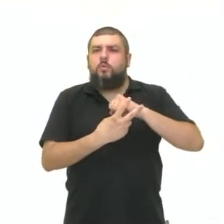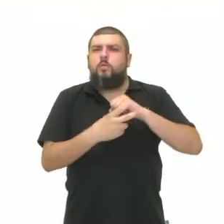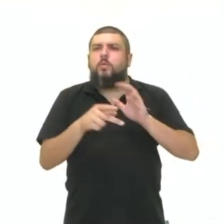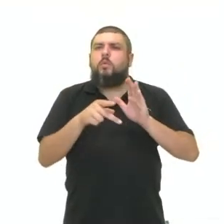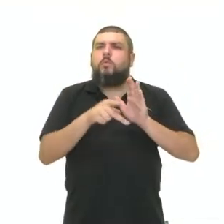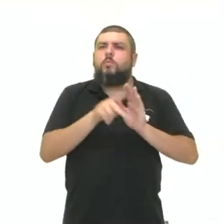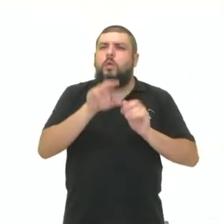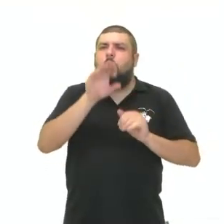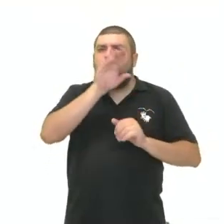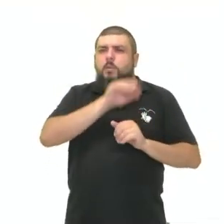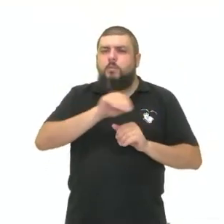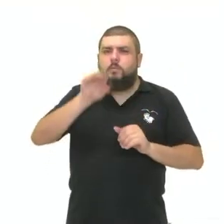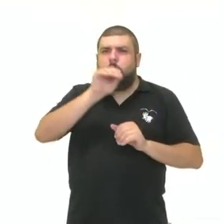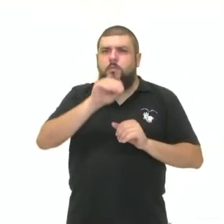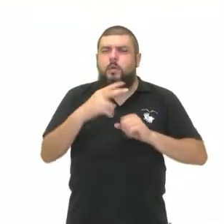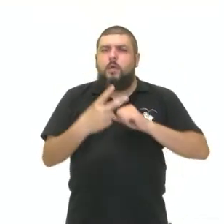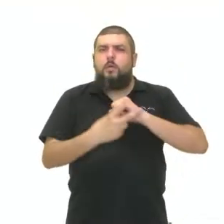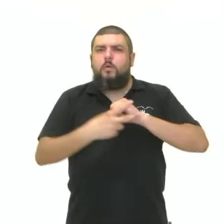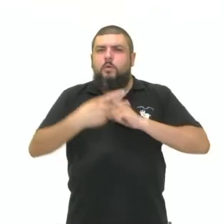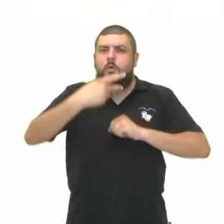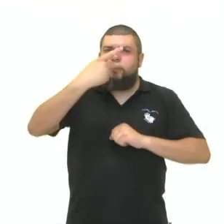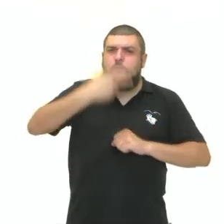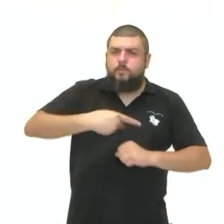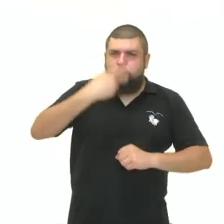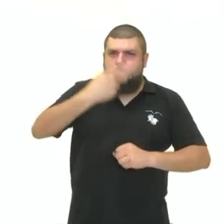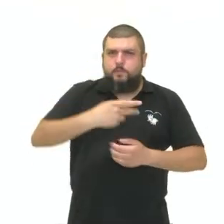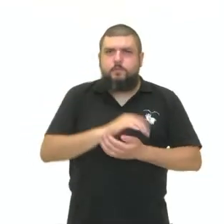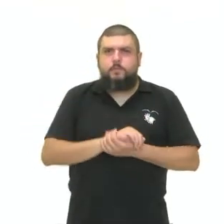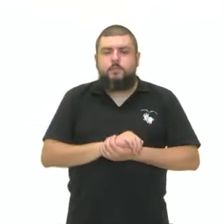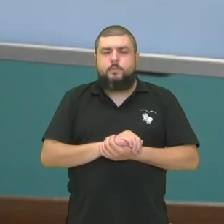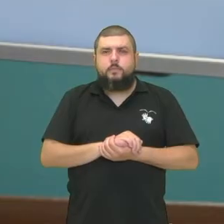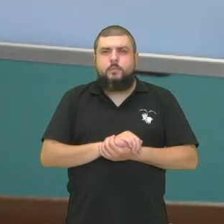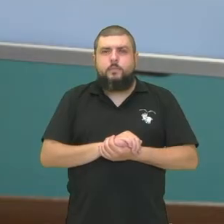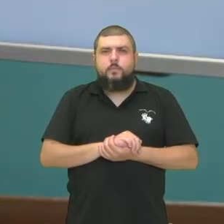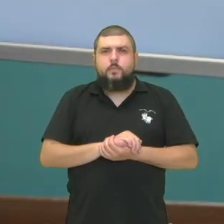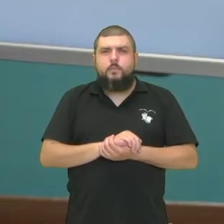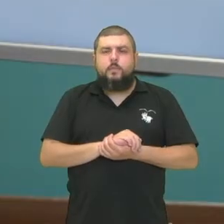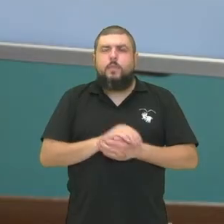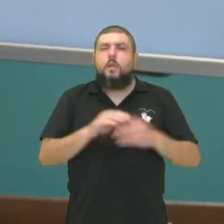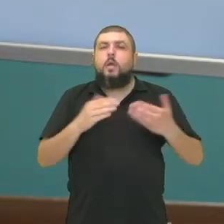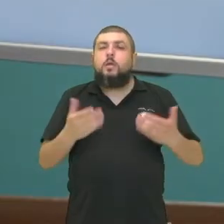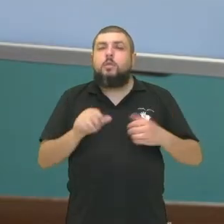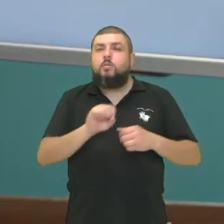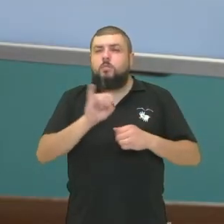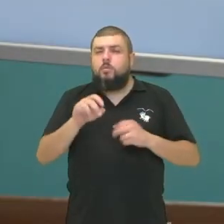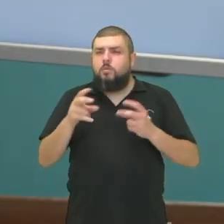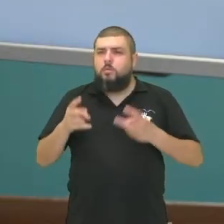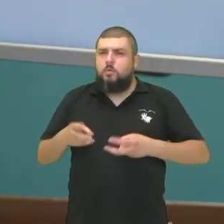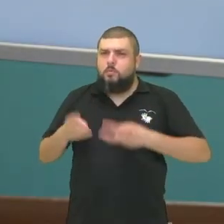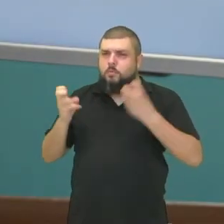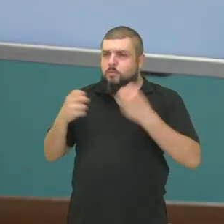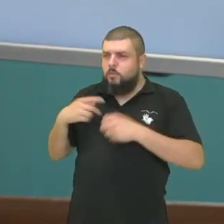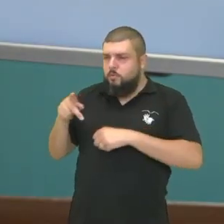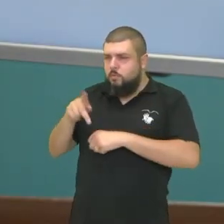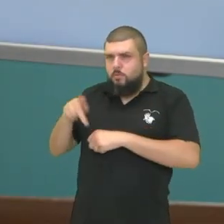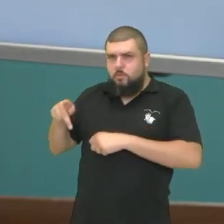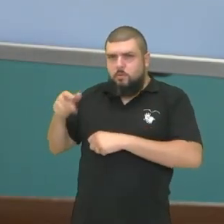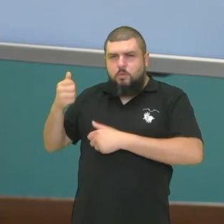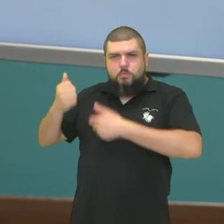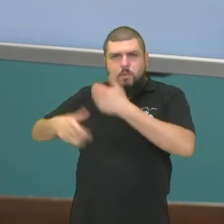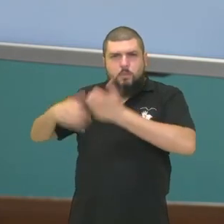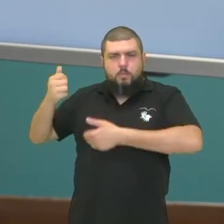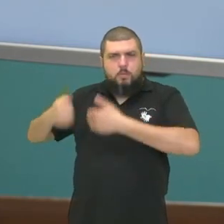elocução, verbos do dizer. Isso mesmo. Então, se você observou os depoimentos, tanto do professor, como temos aqui no